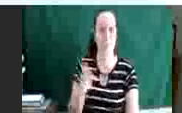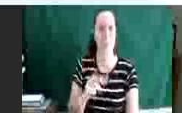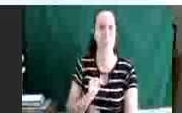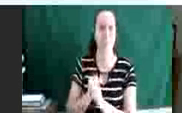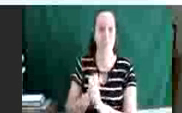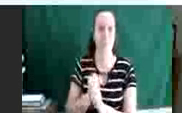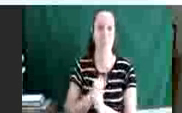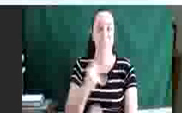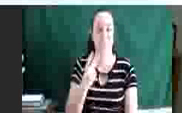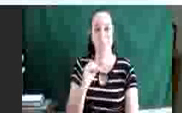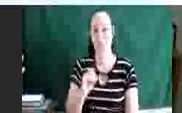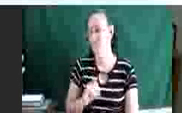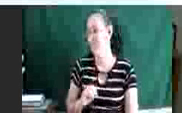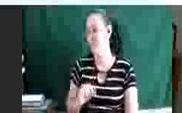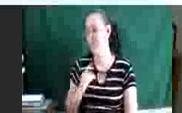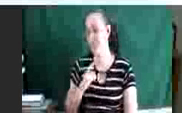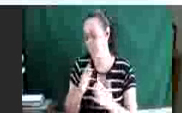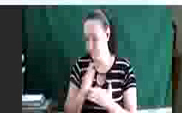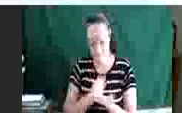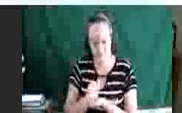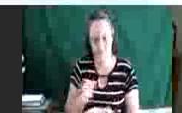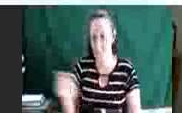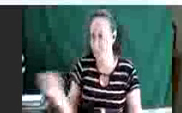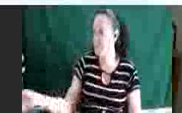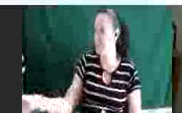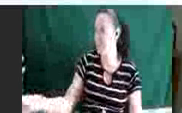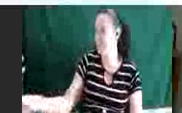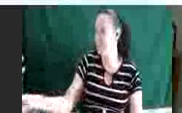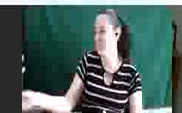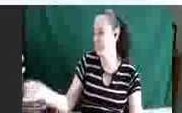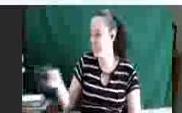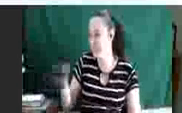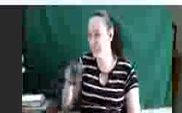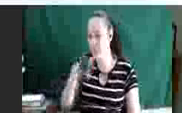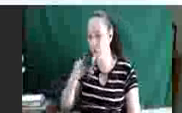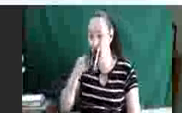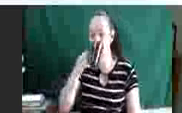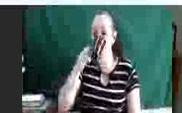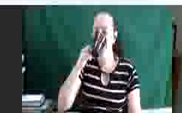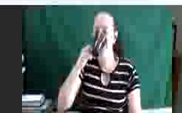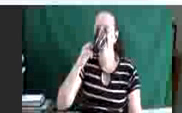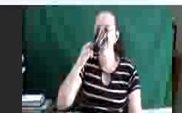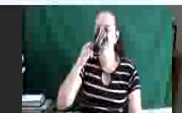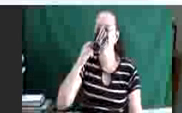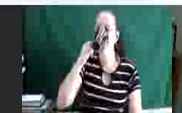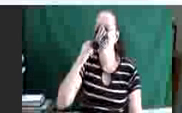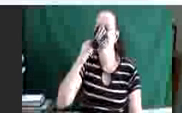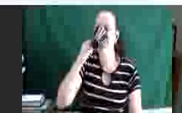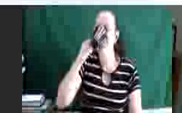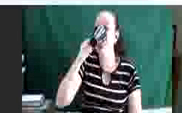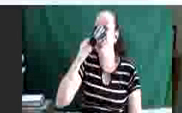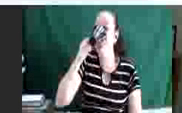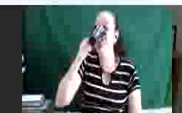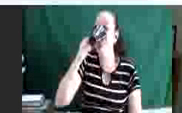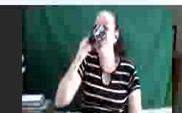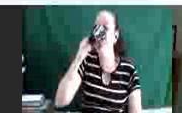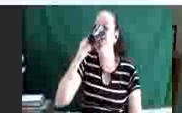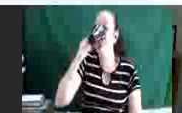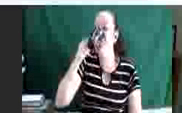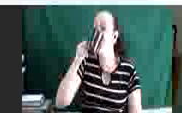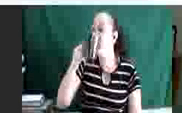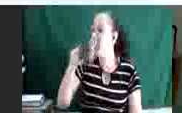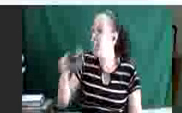bom. Usa Python para fazer programação. Esse outro aqui também, Christopher Duff, também é interessante. Esses livros se complementam um ao outro. Às